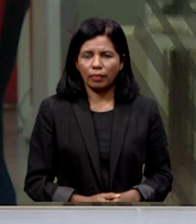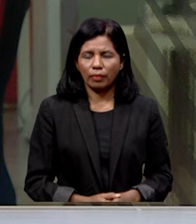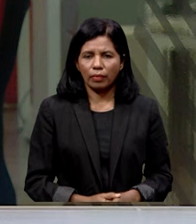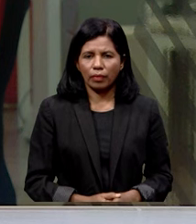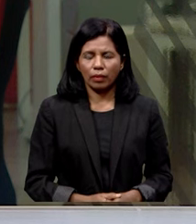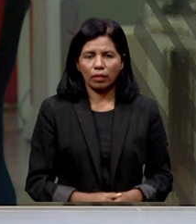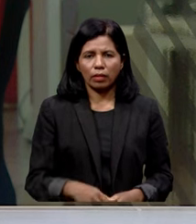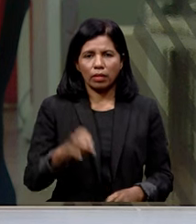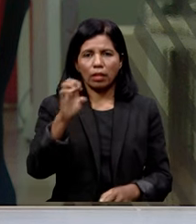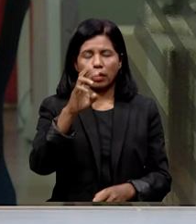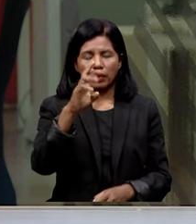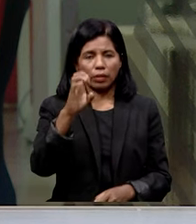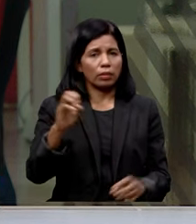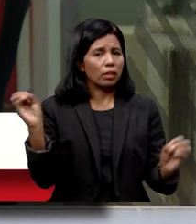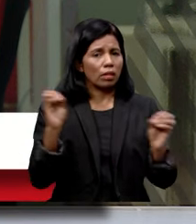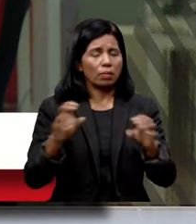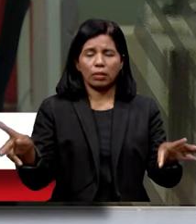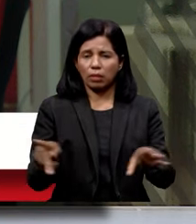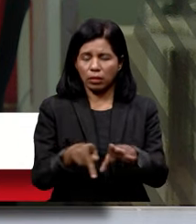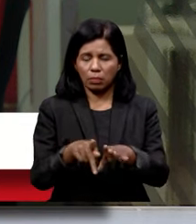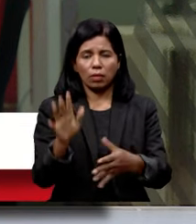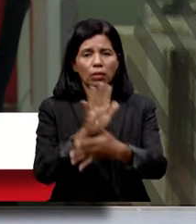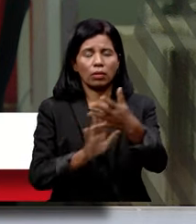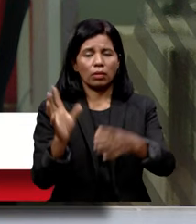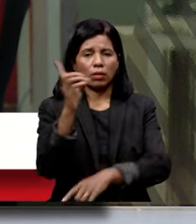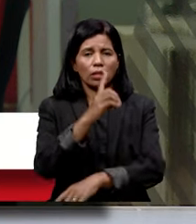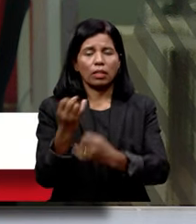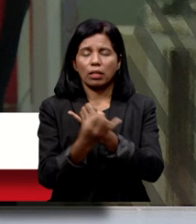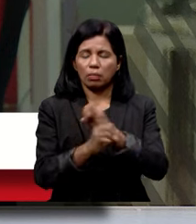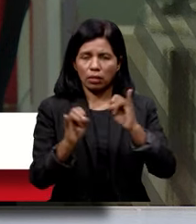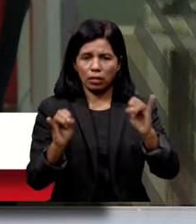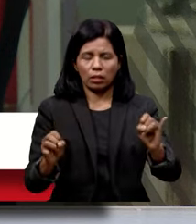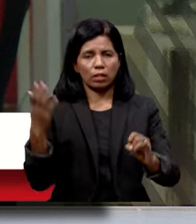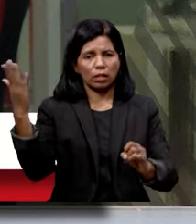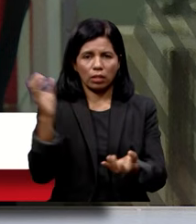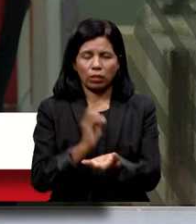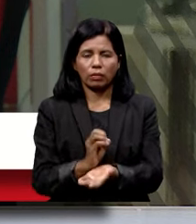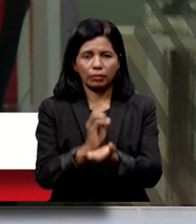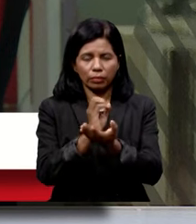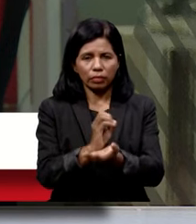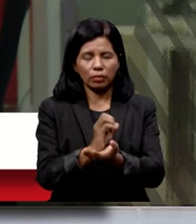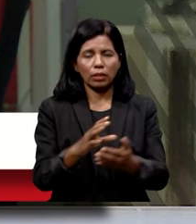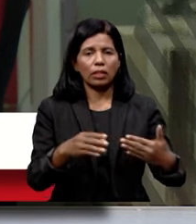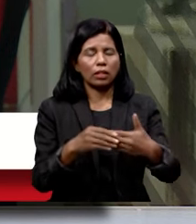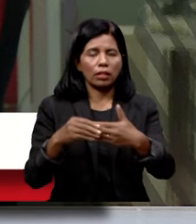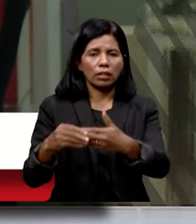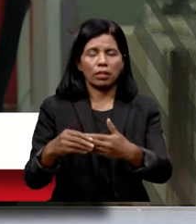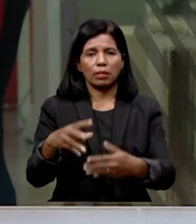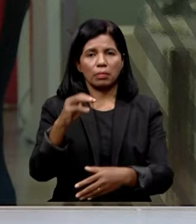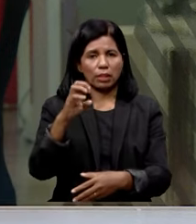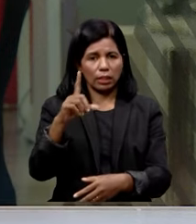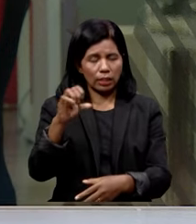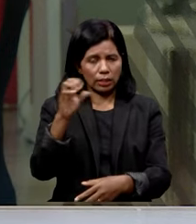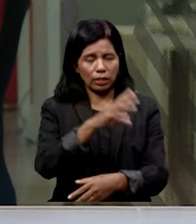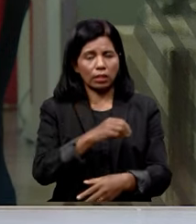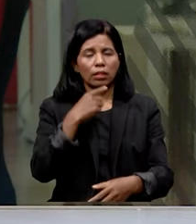Confirmado, Eurico Guterres, ela participa com oração, loram proclamação de independência e recurso. Ex-líder Melícia Itaracné